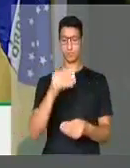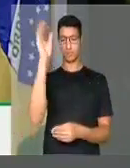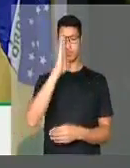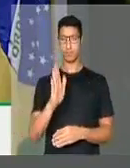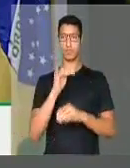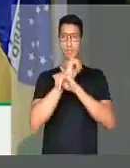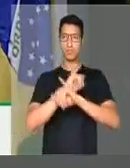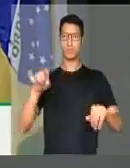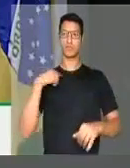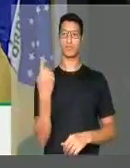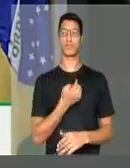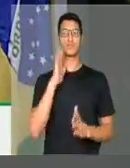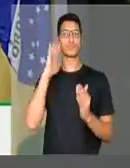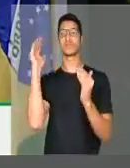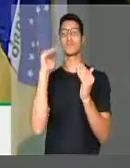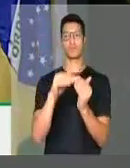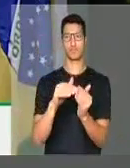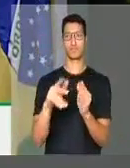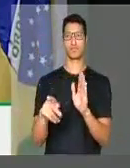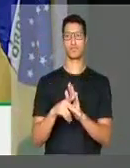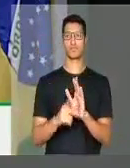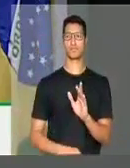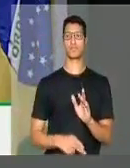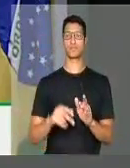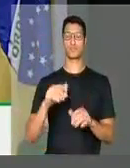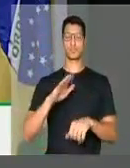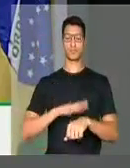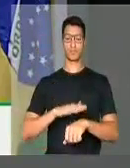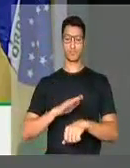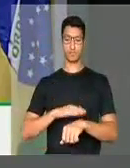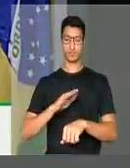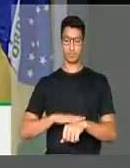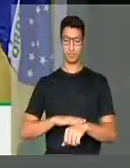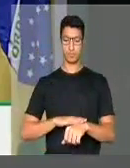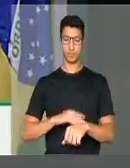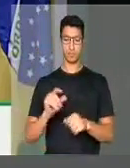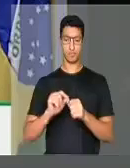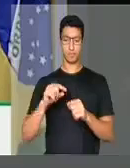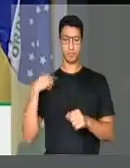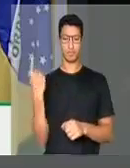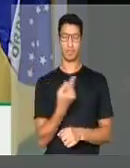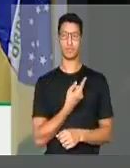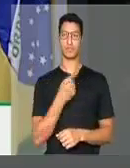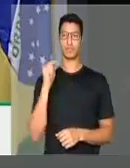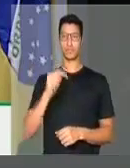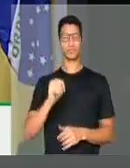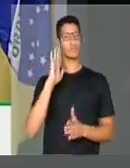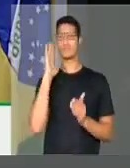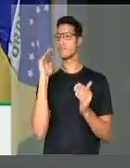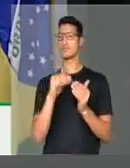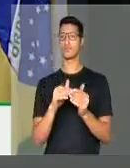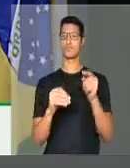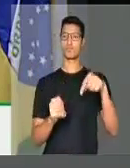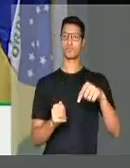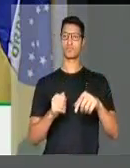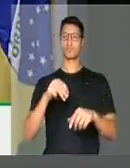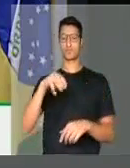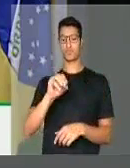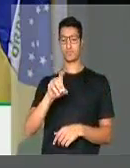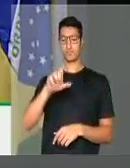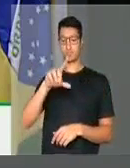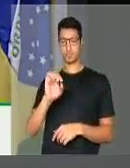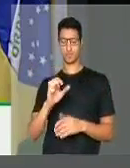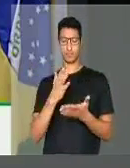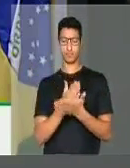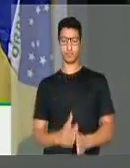Brasil e dizer: nós compreendemos que esse momento fez com que todos nós entendêssemos que o modelo